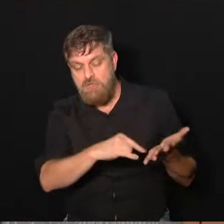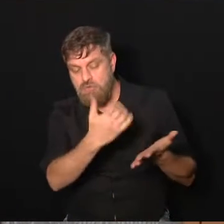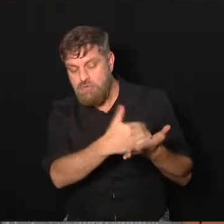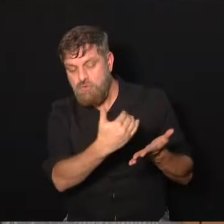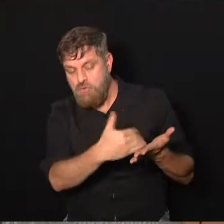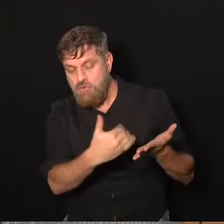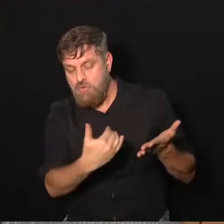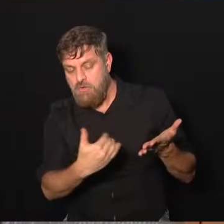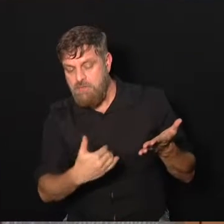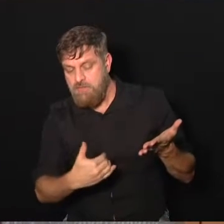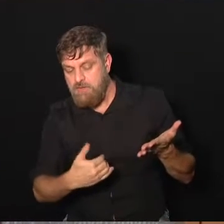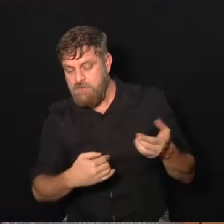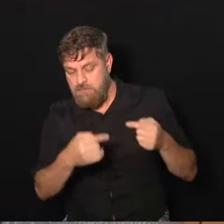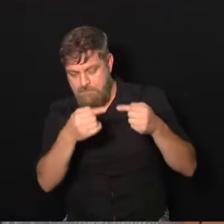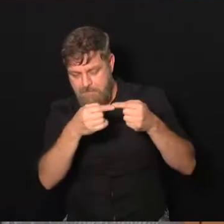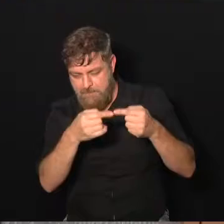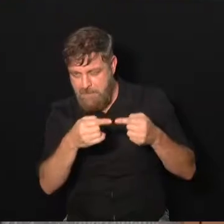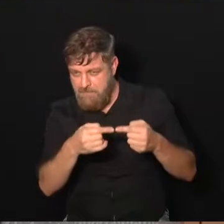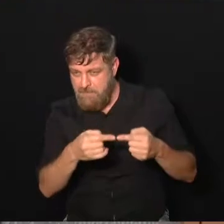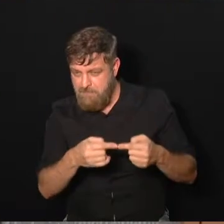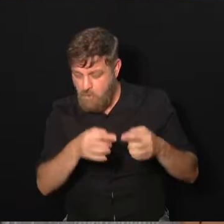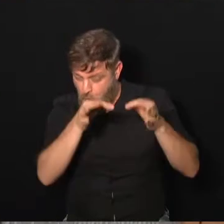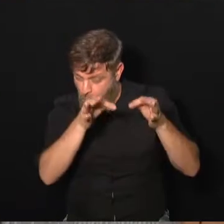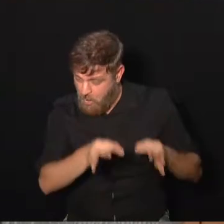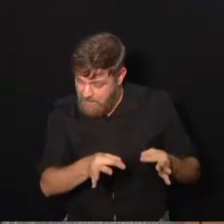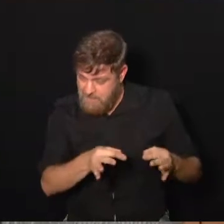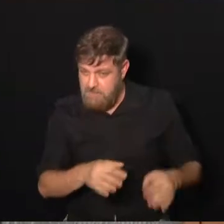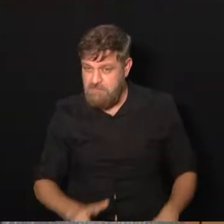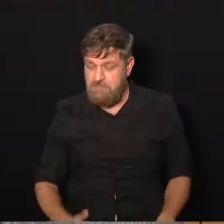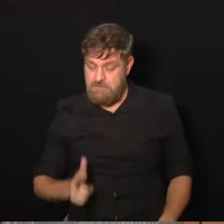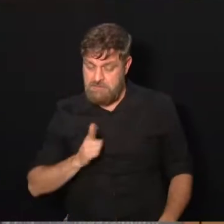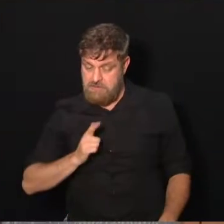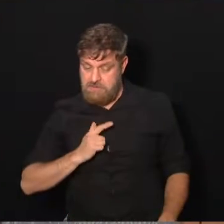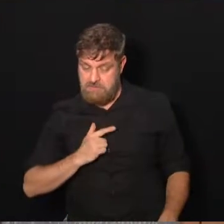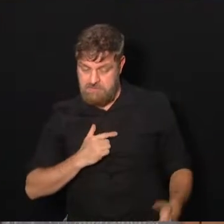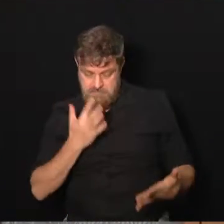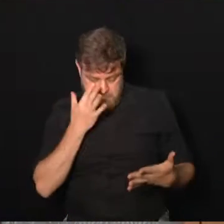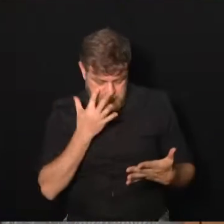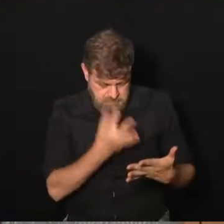sendo cumpridos, estão sendo observados.